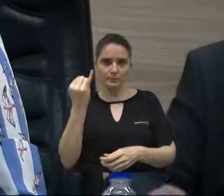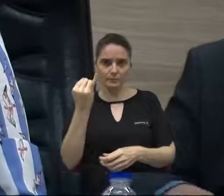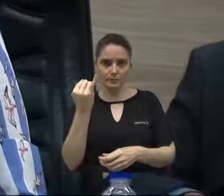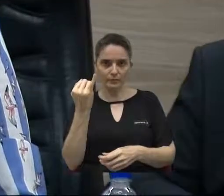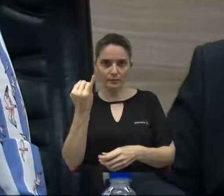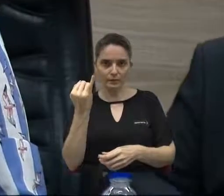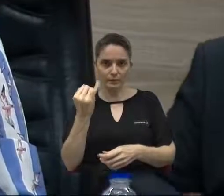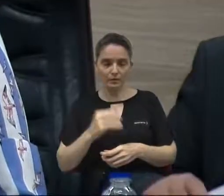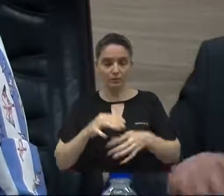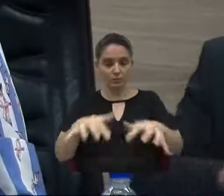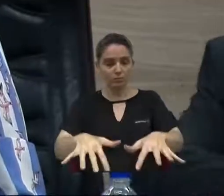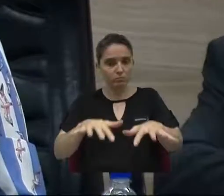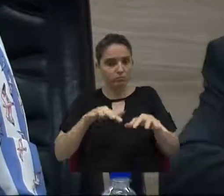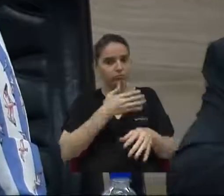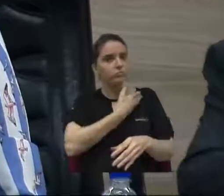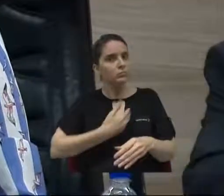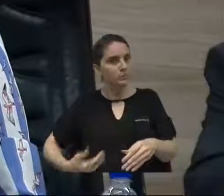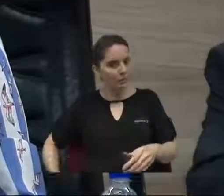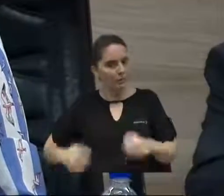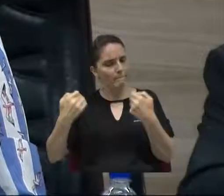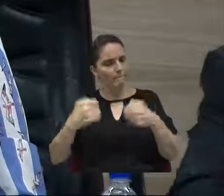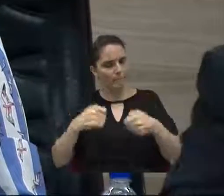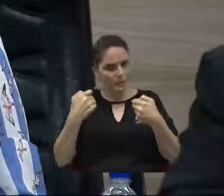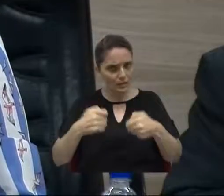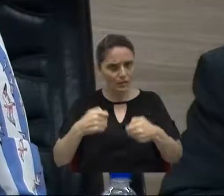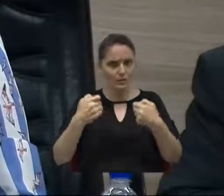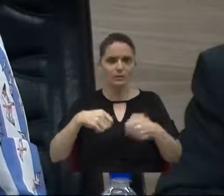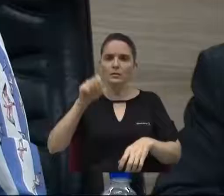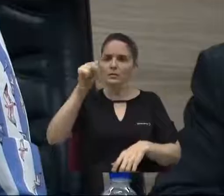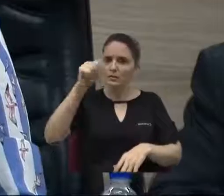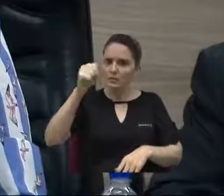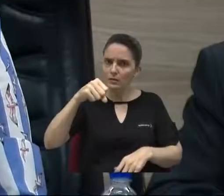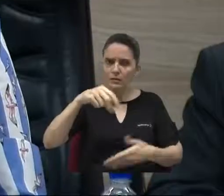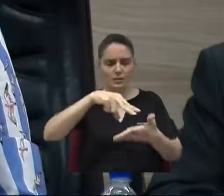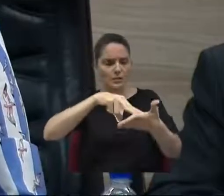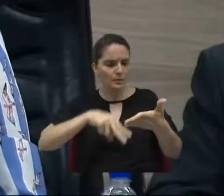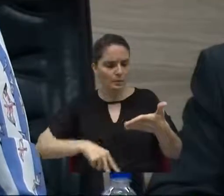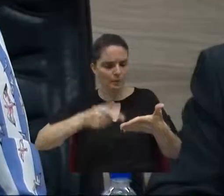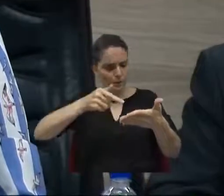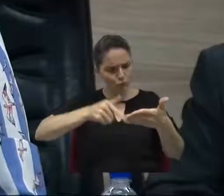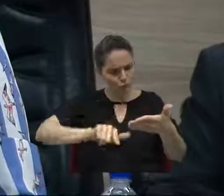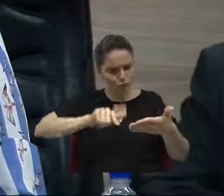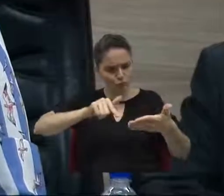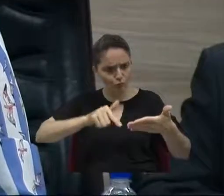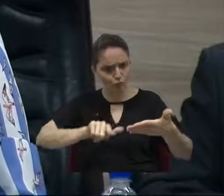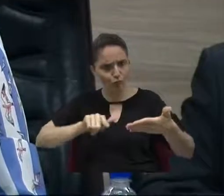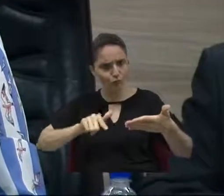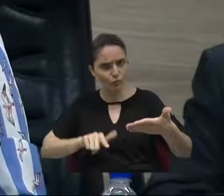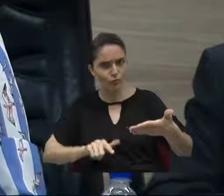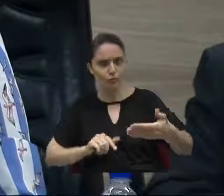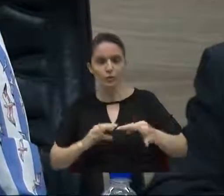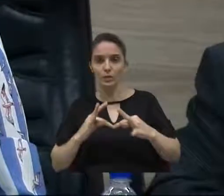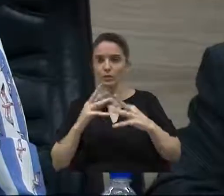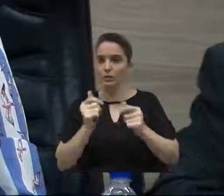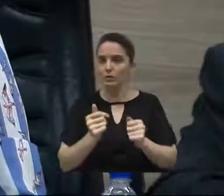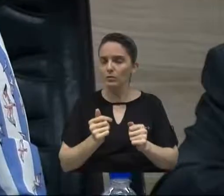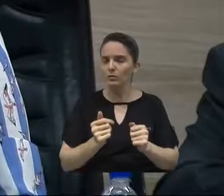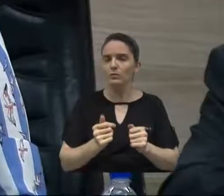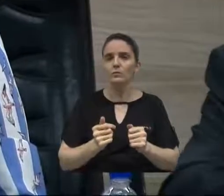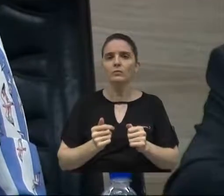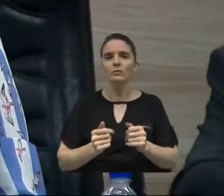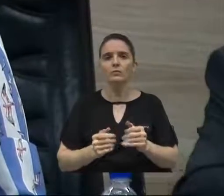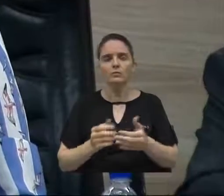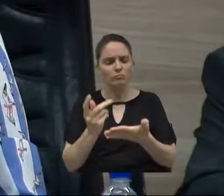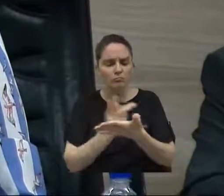de audiência, sim, concordo que tem que ter revisão, sim, concordo as injustiças que estão havendo,